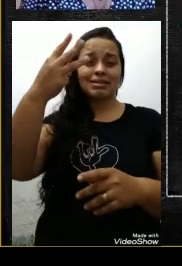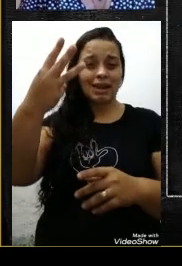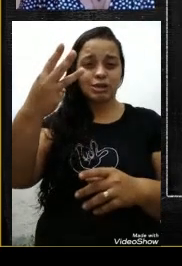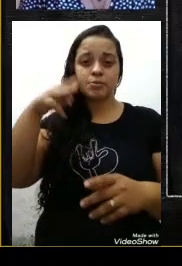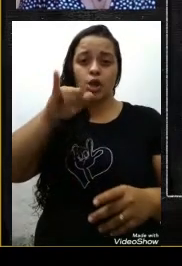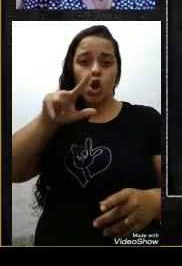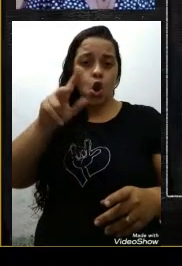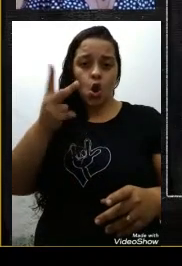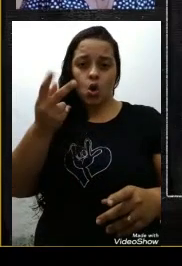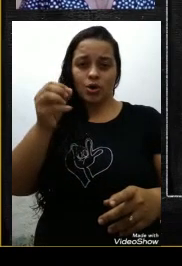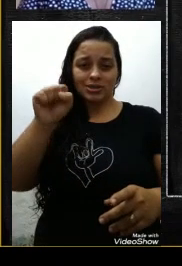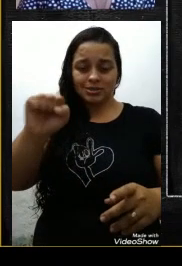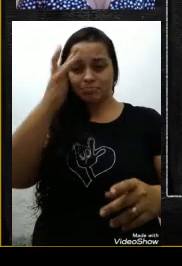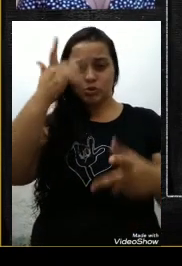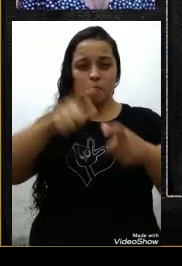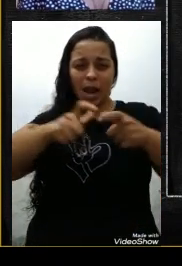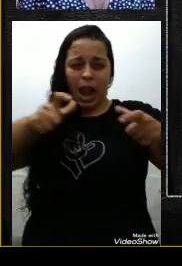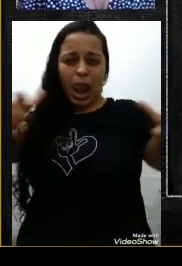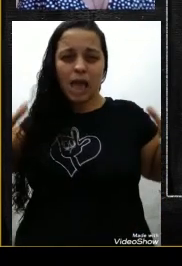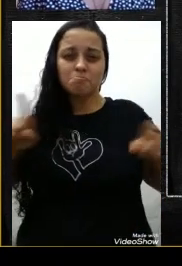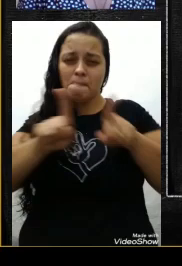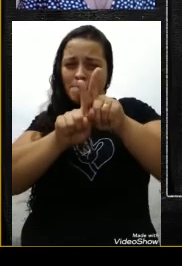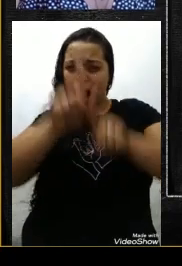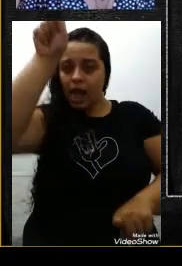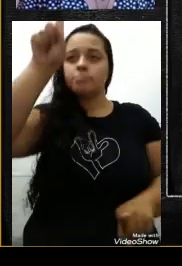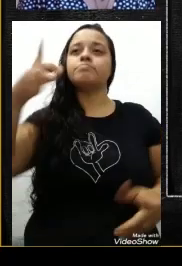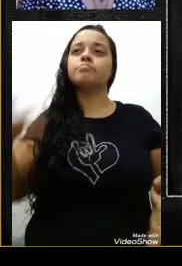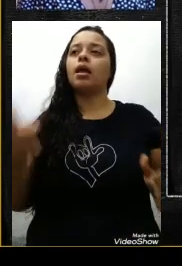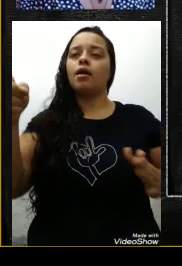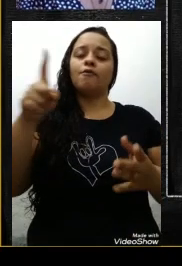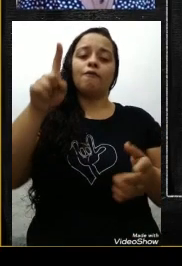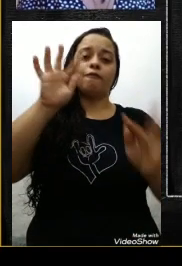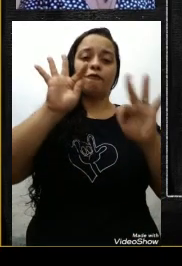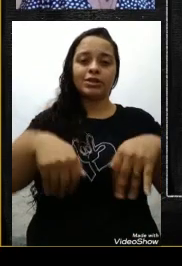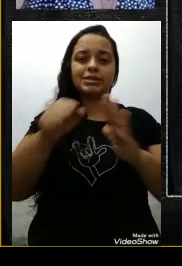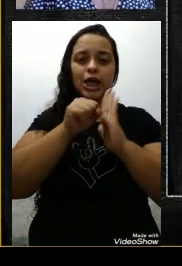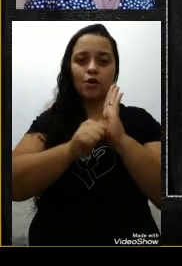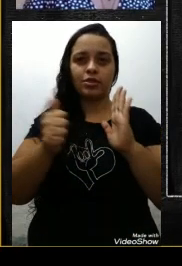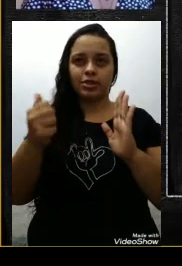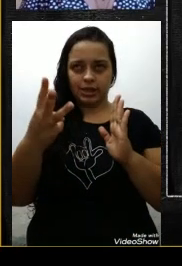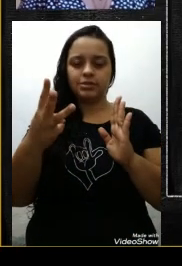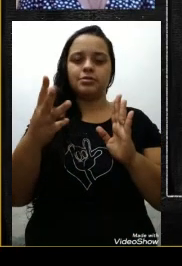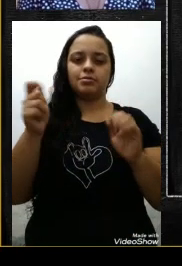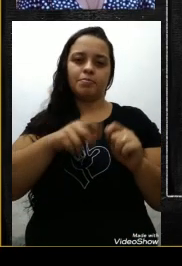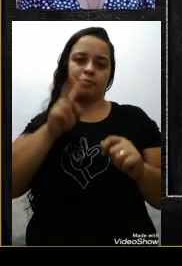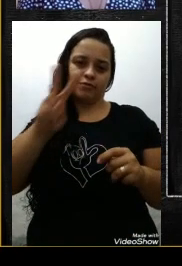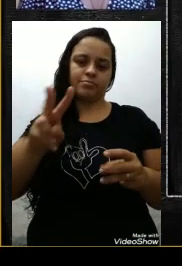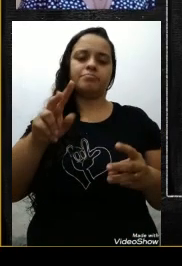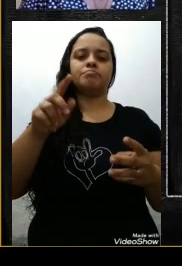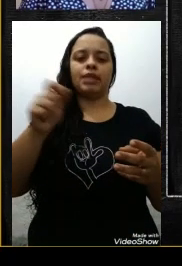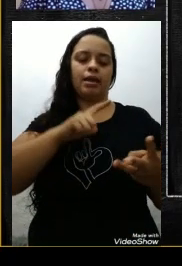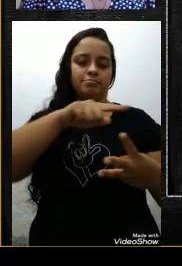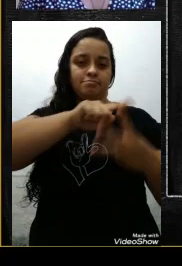ano 1300. No final do século XIII, esse excedente populacional e diversos